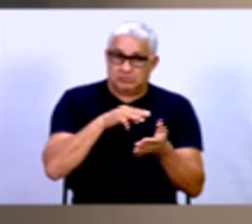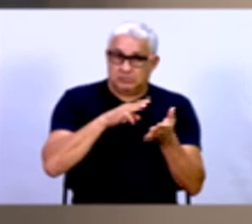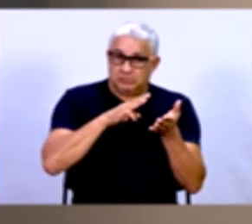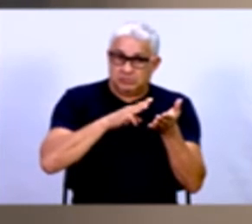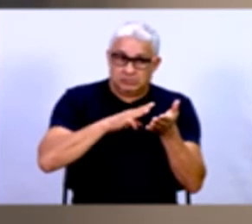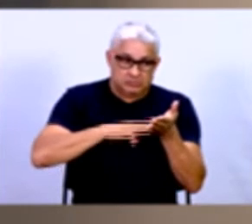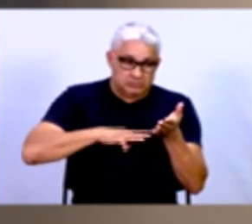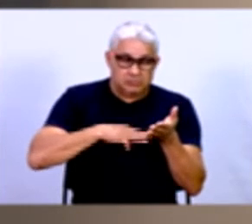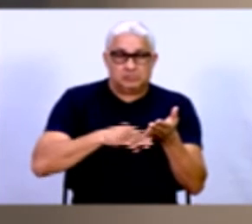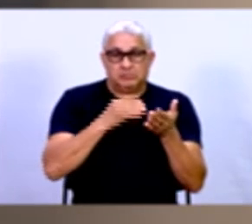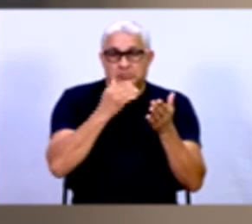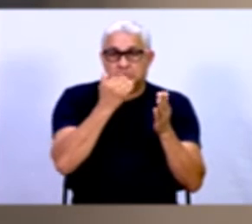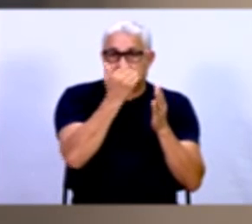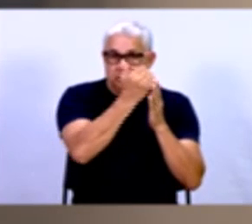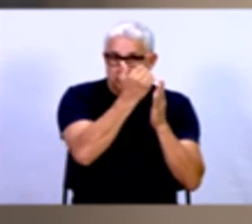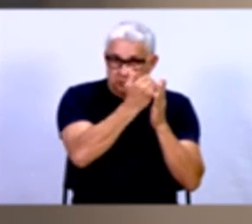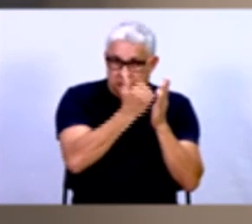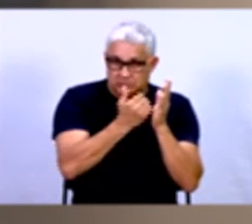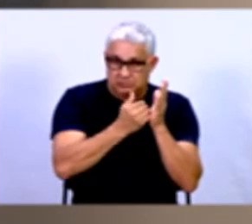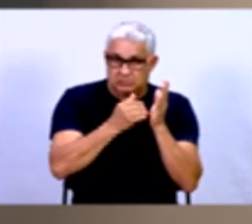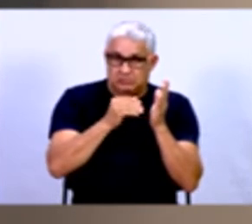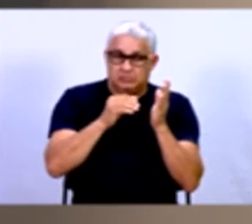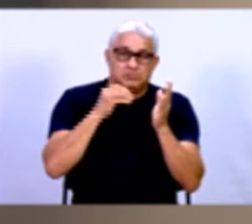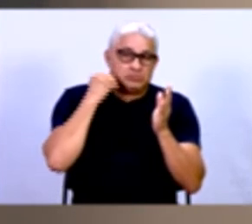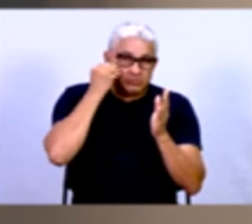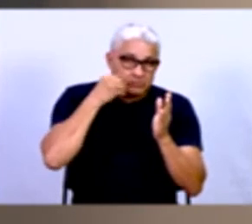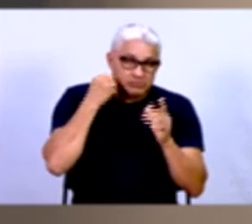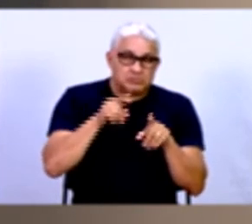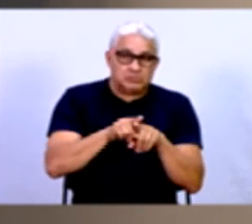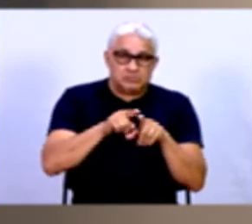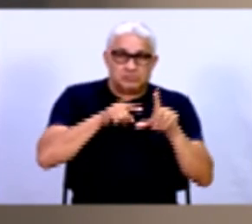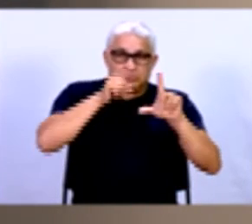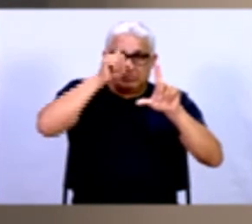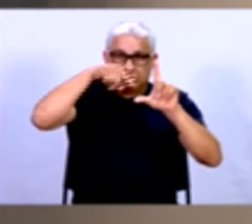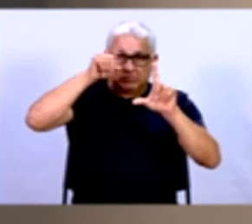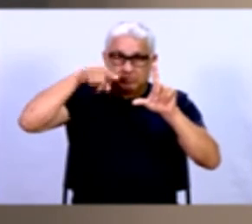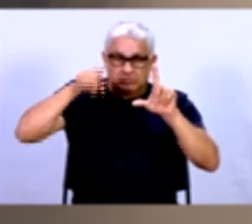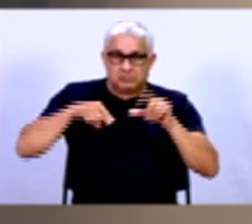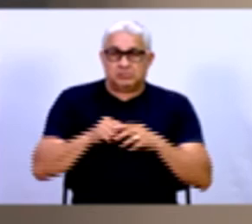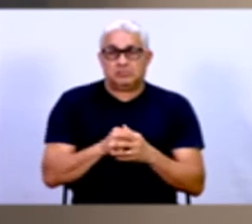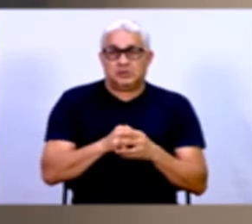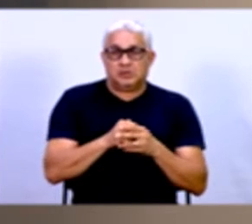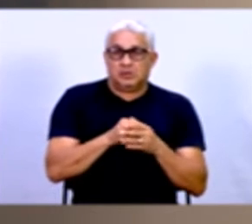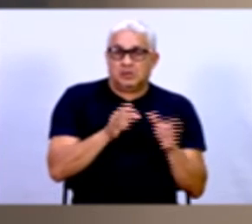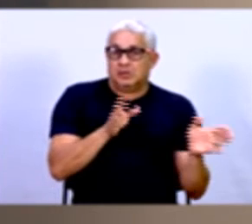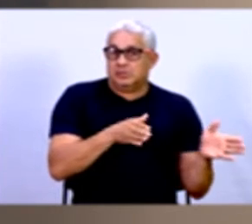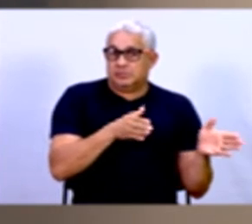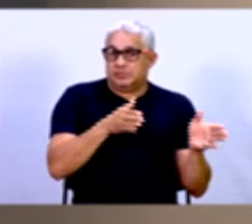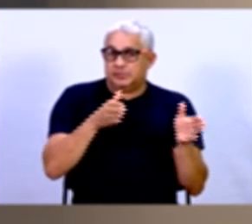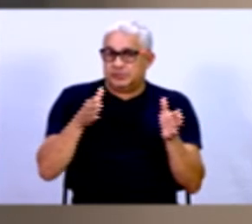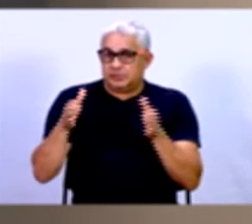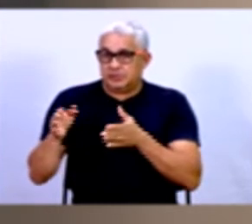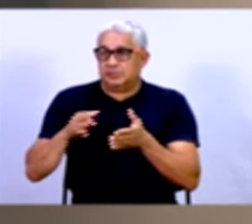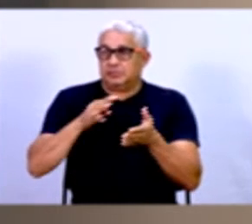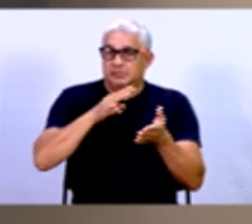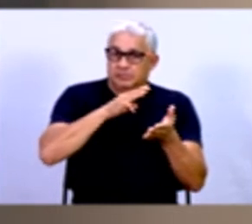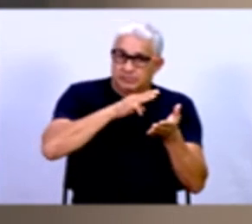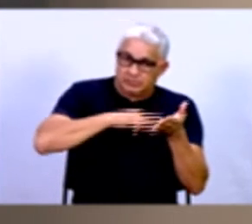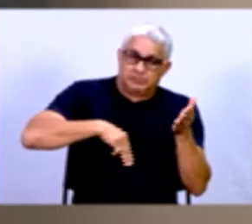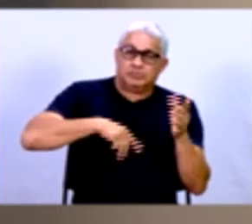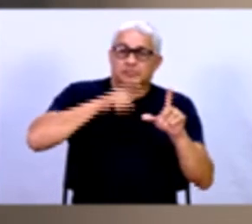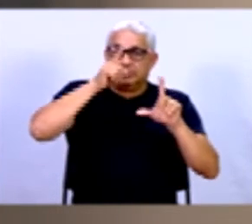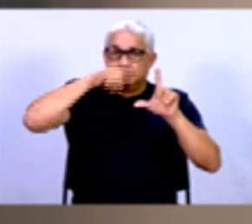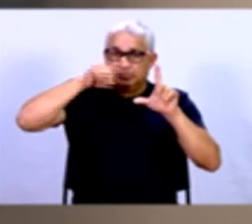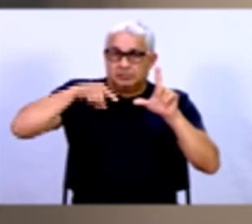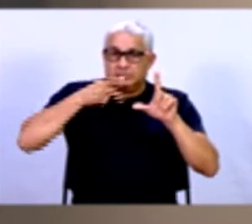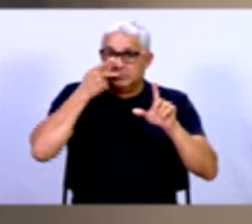eles eram divididos em experimentais e estatísticos. E daí já segui falando sobre os métodos estatísticos. Não